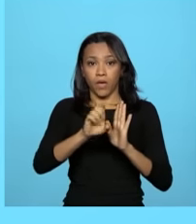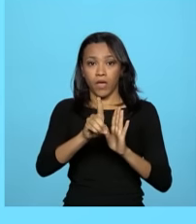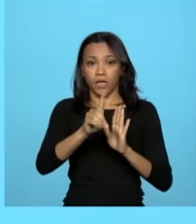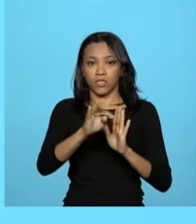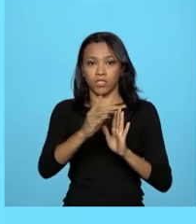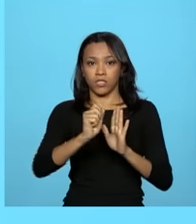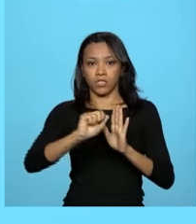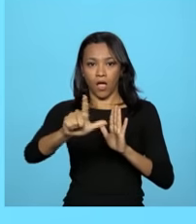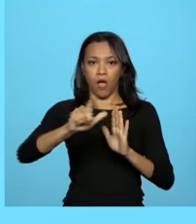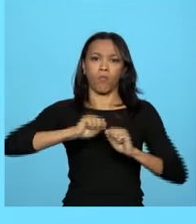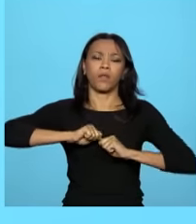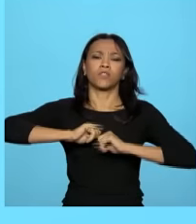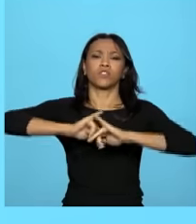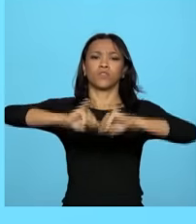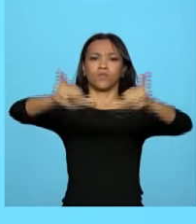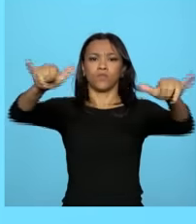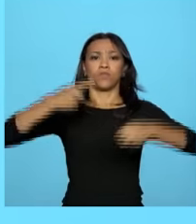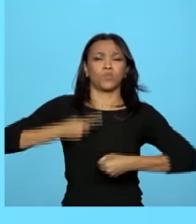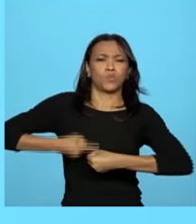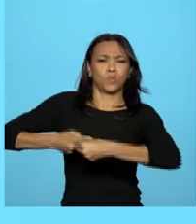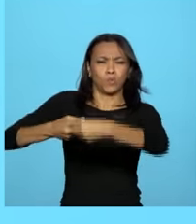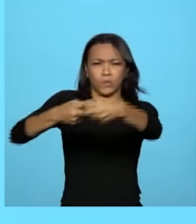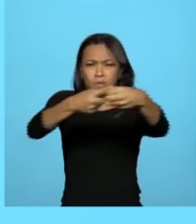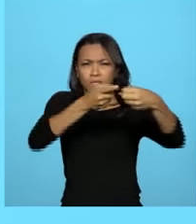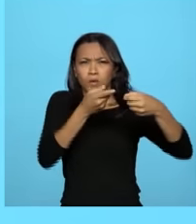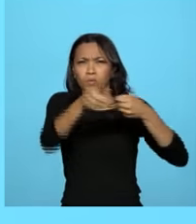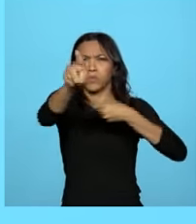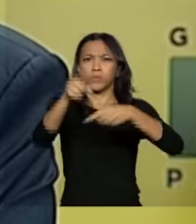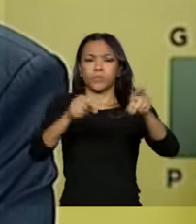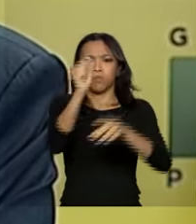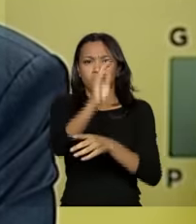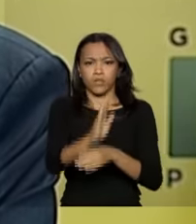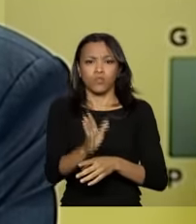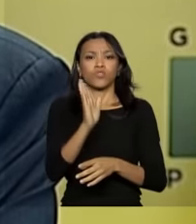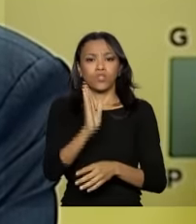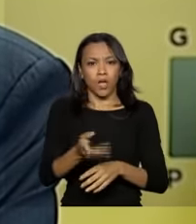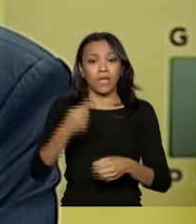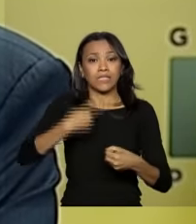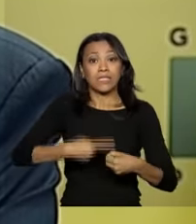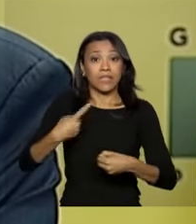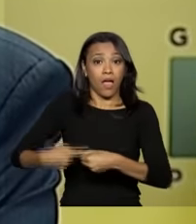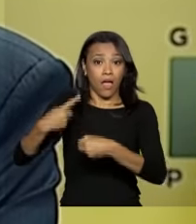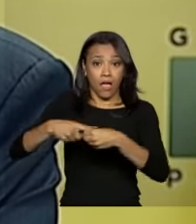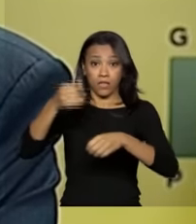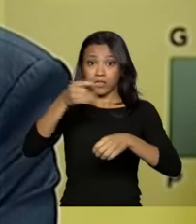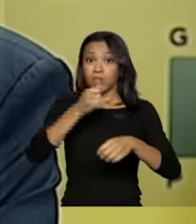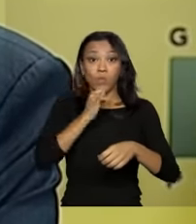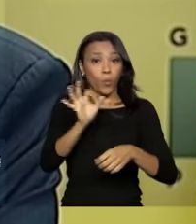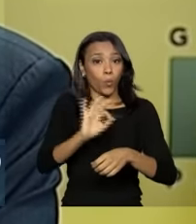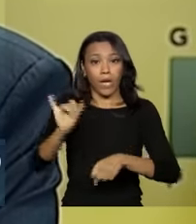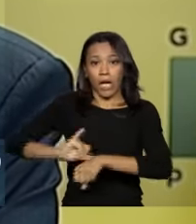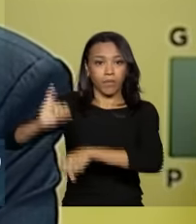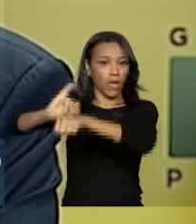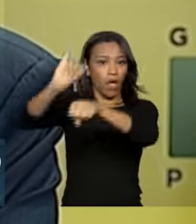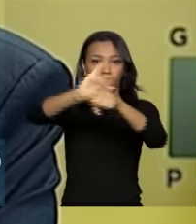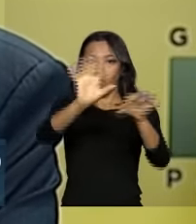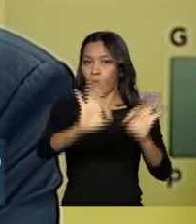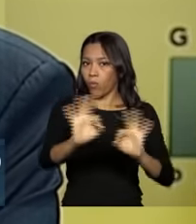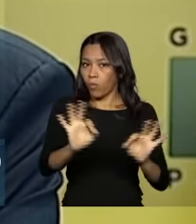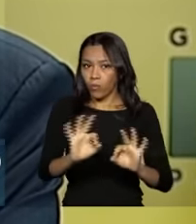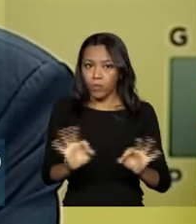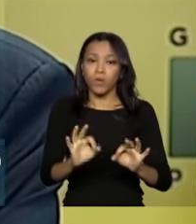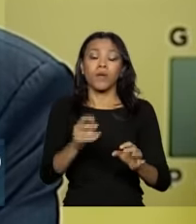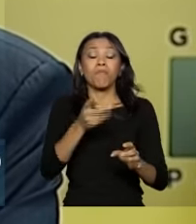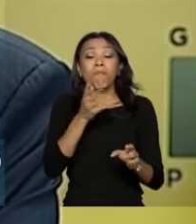Nós fizemos um edital, me corrigindo, nós fizemos um edital para cidades que não são capitais, mas nós não fomos longe